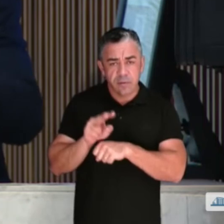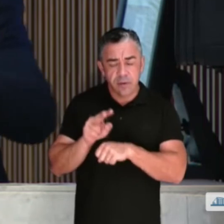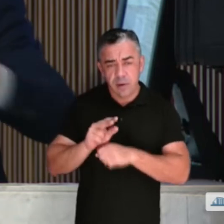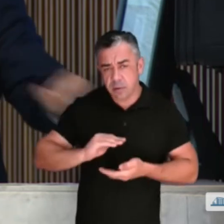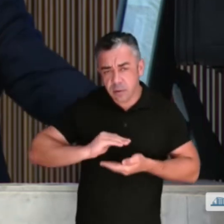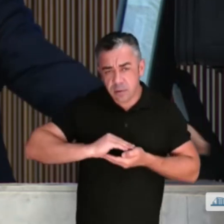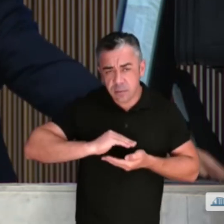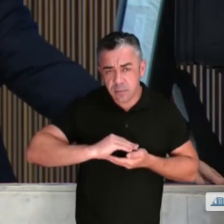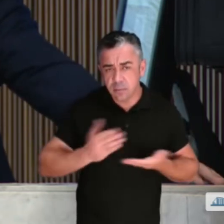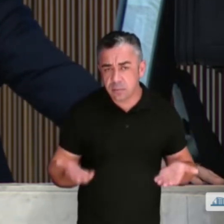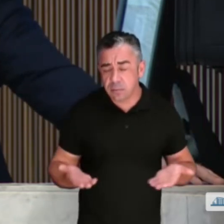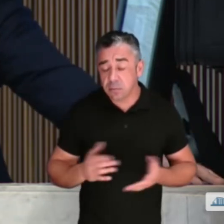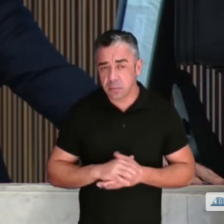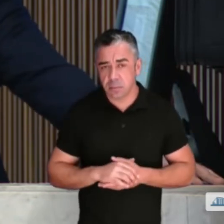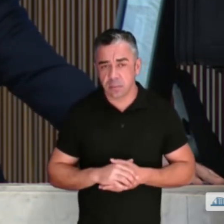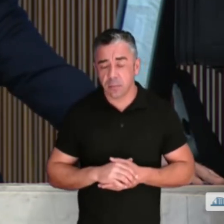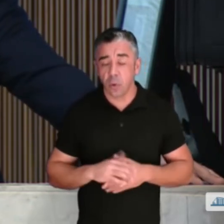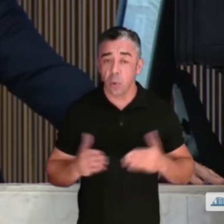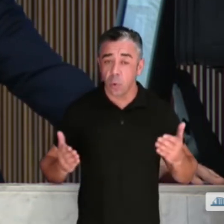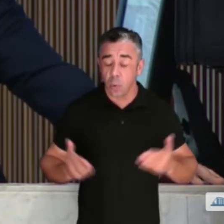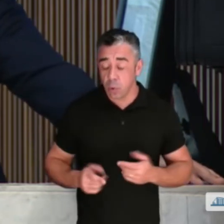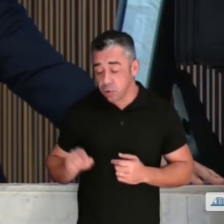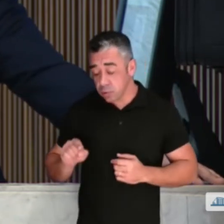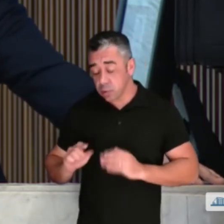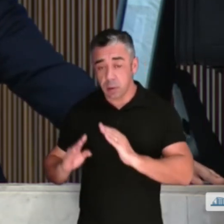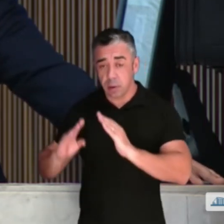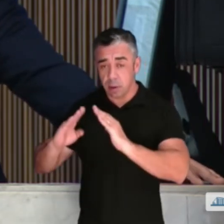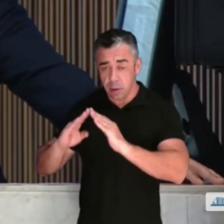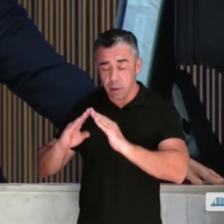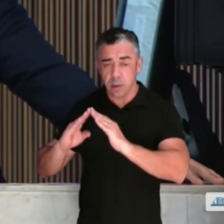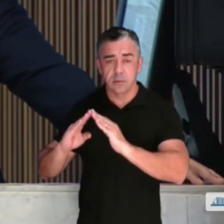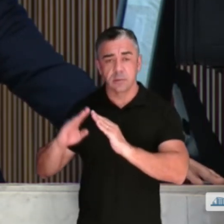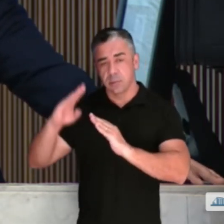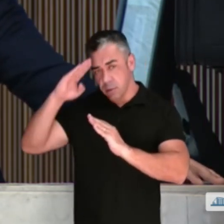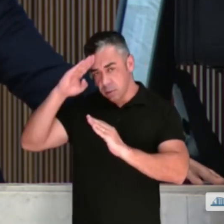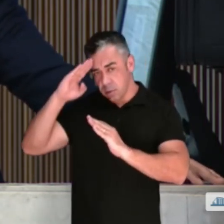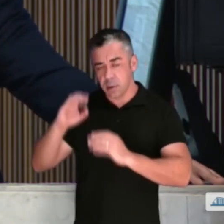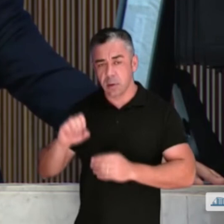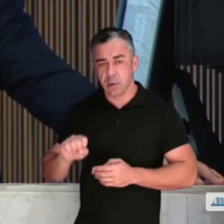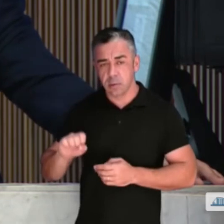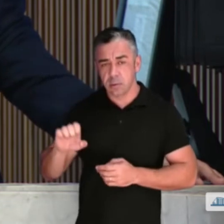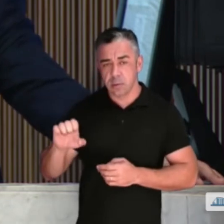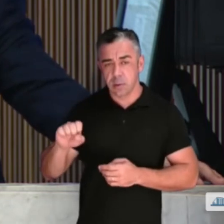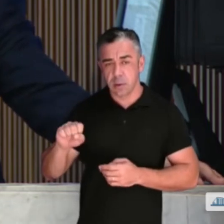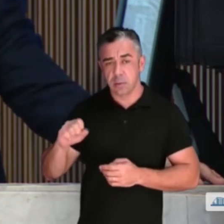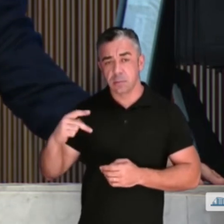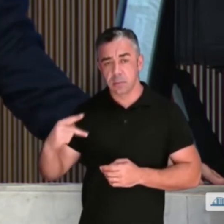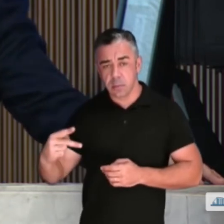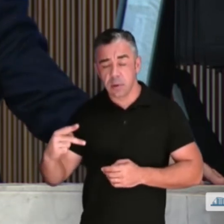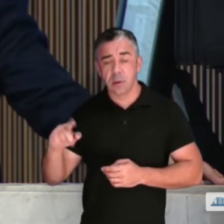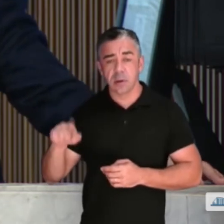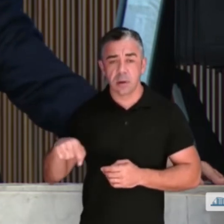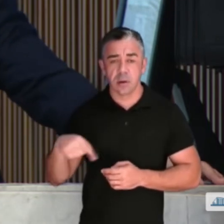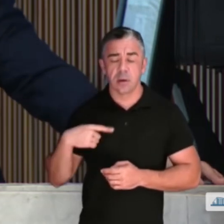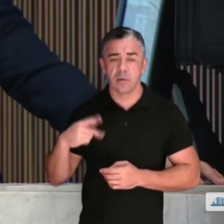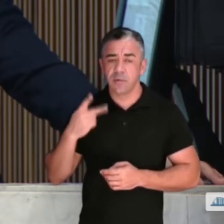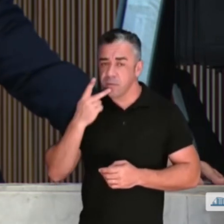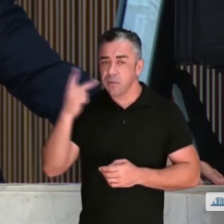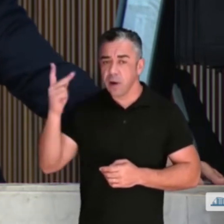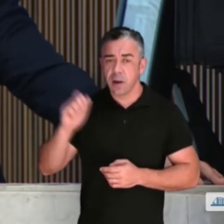civil? Hoje a Casa Militar e a CESP são as responsáveis para contactar a